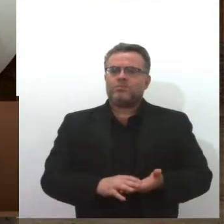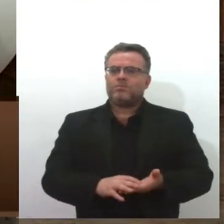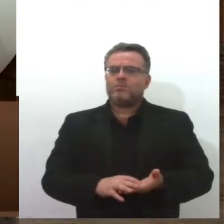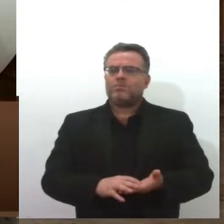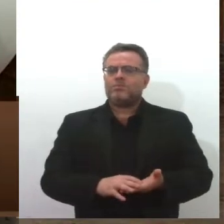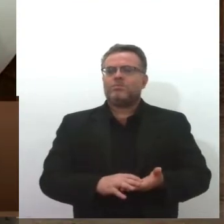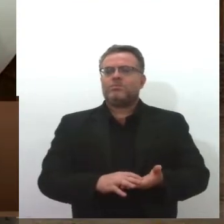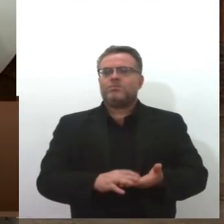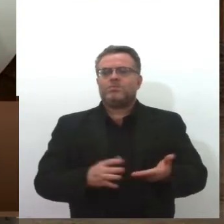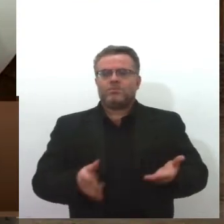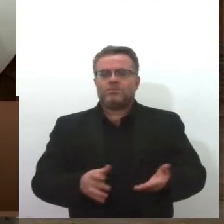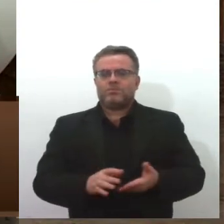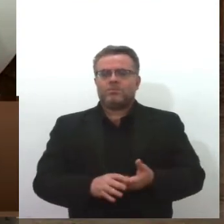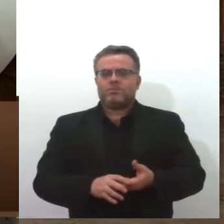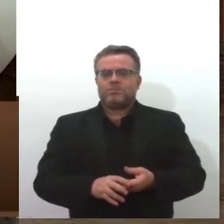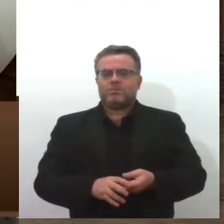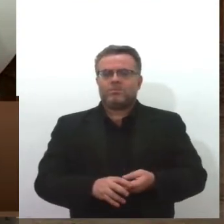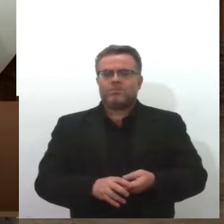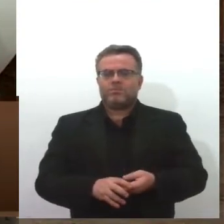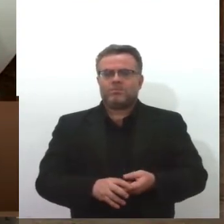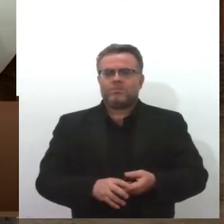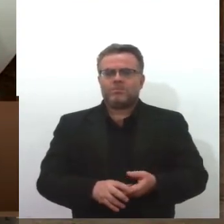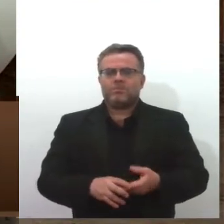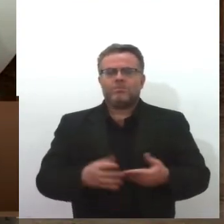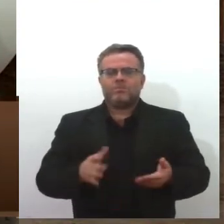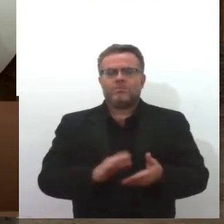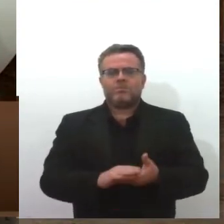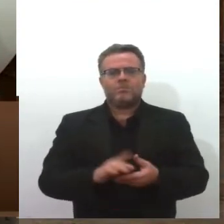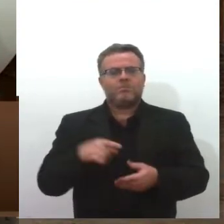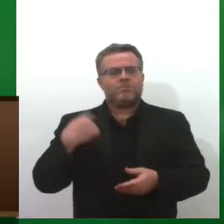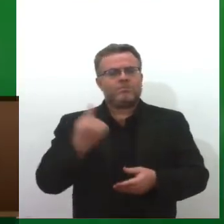crise? Olha,